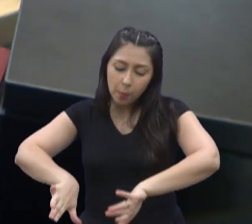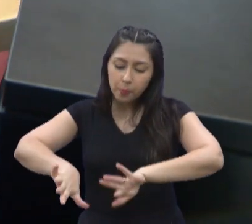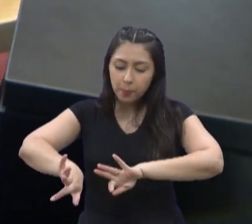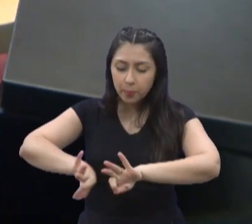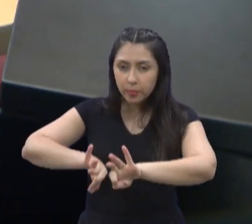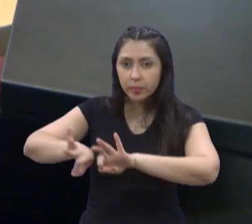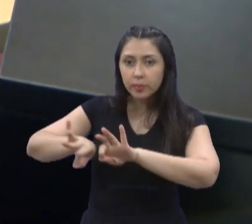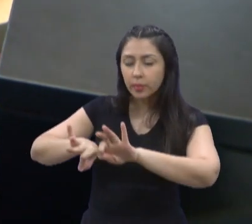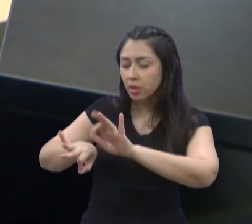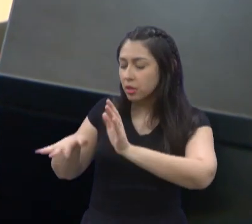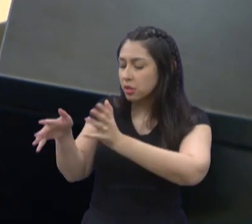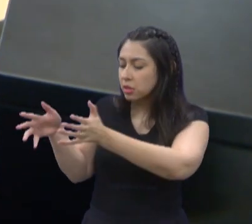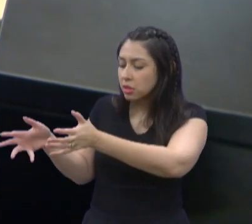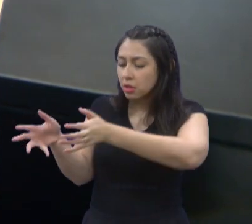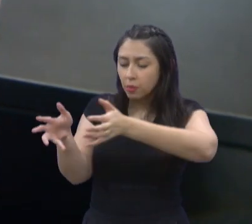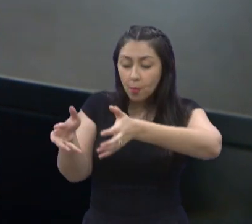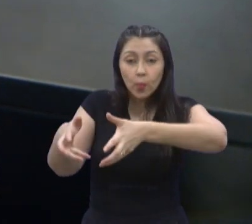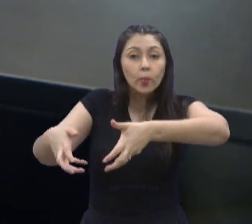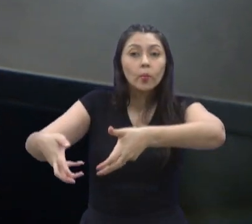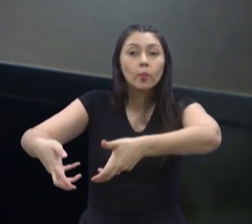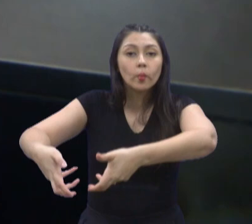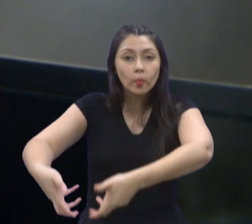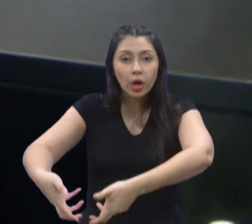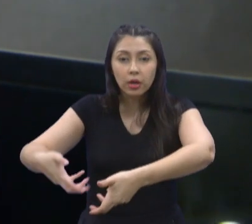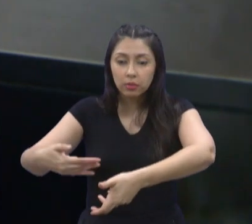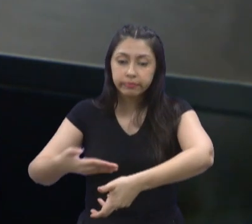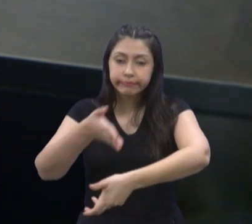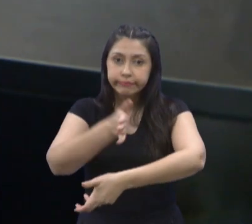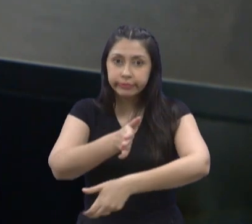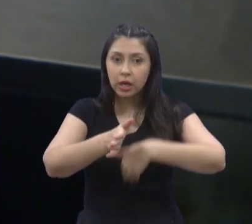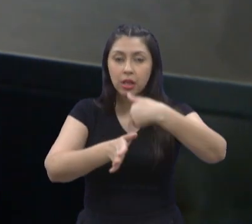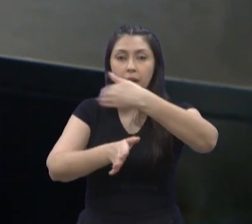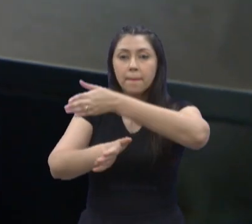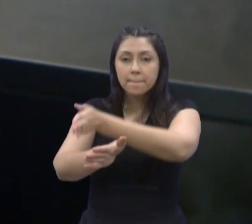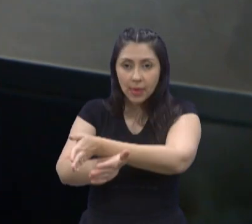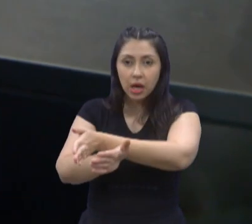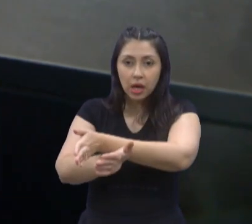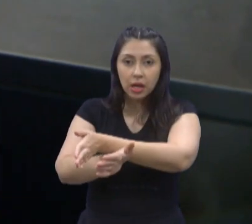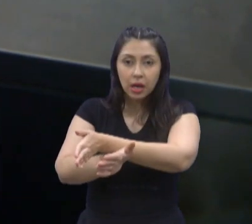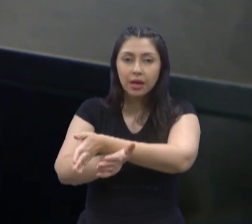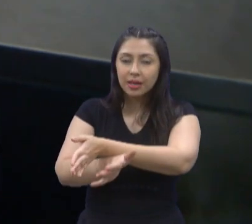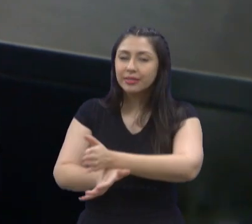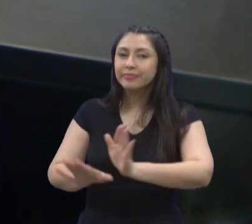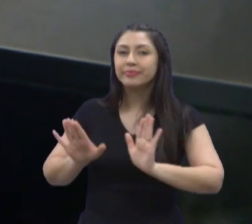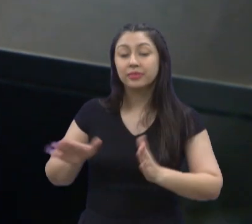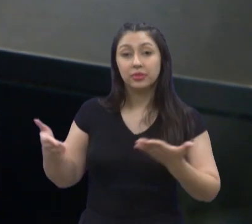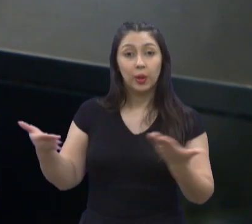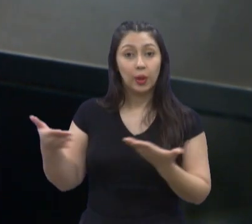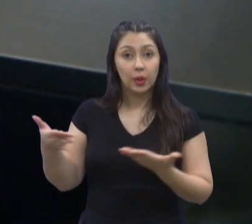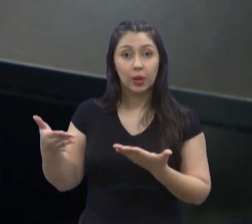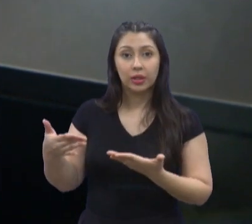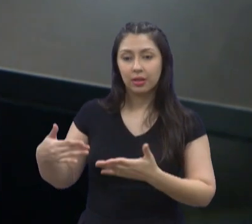para proteger o produto, tá? A maneira correta, um pé para lá, outro pé para cá. Conferimos. A gente vai pegar a nossa sacola,